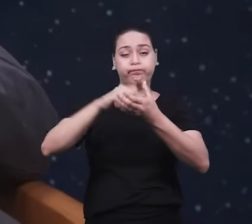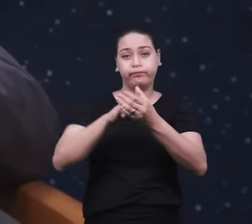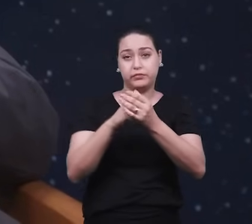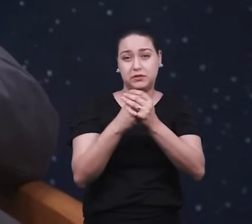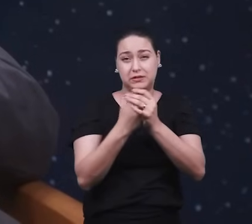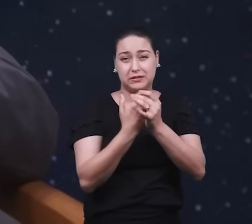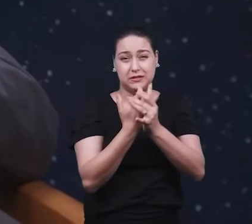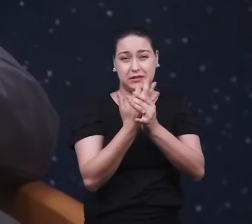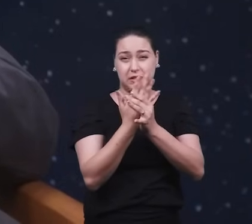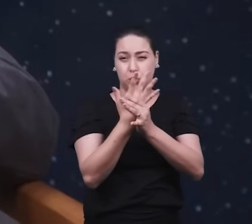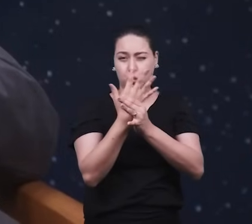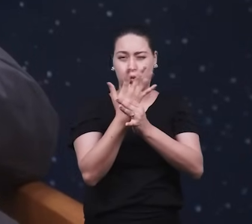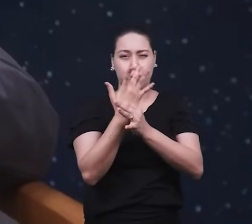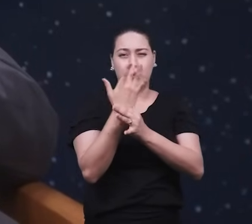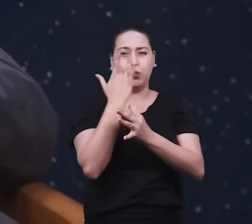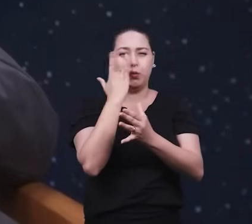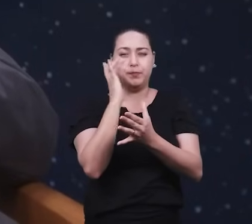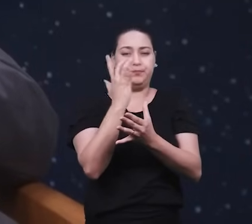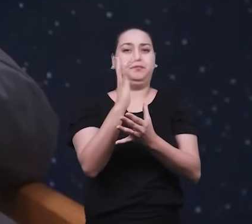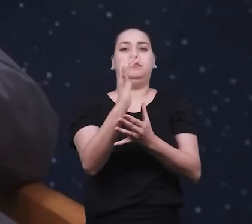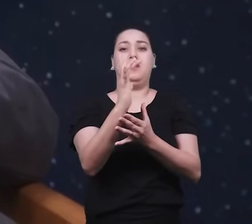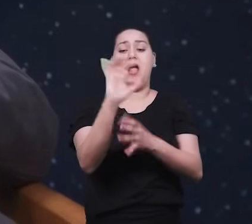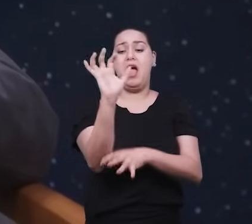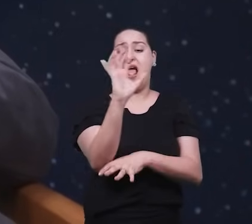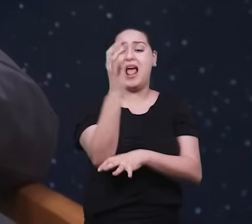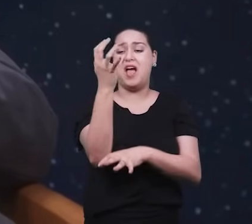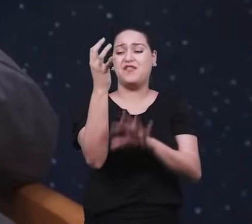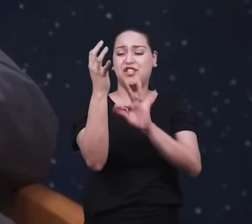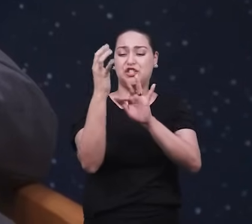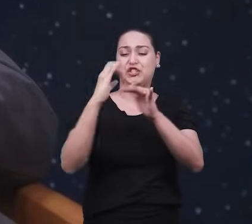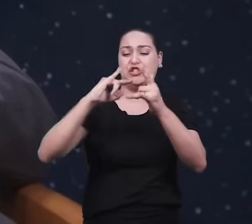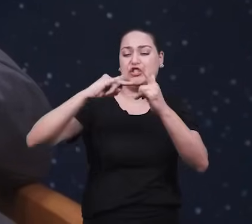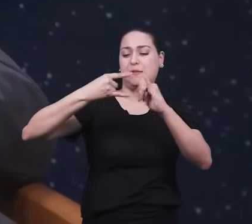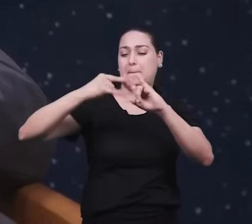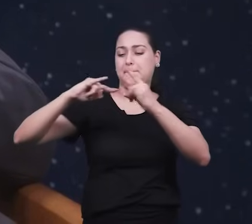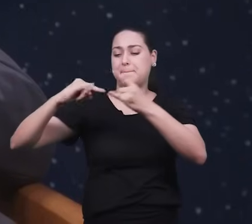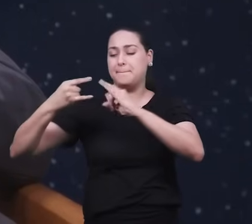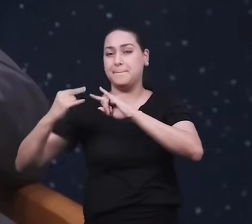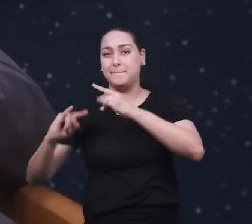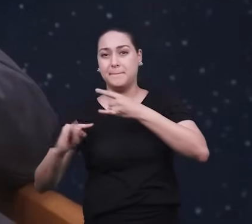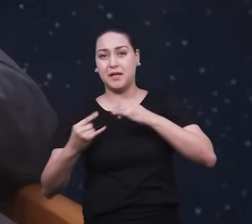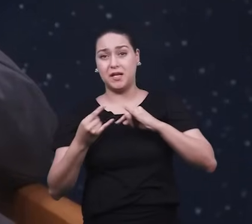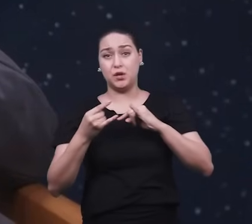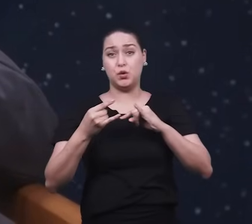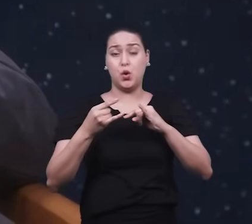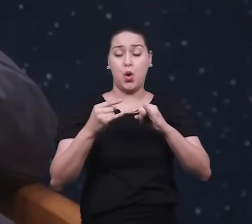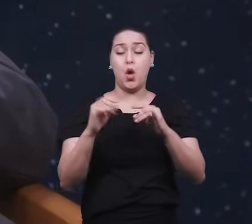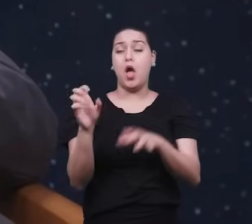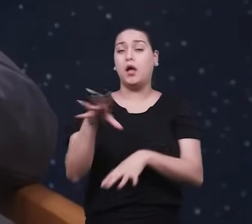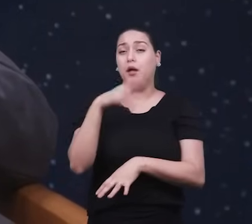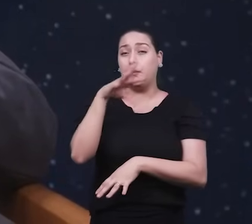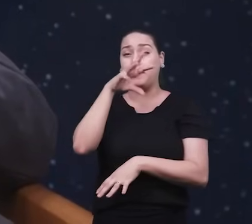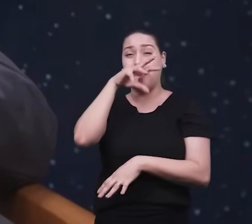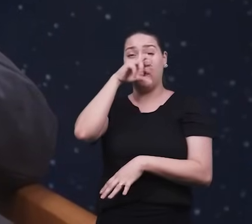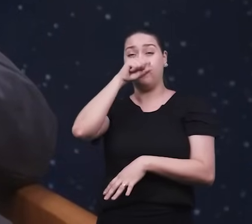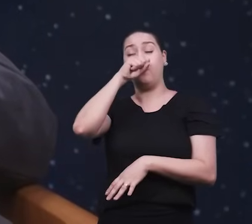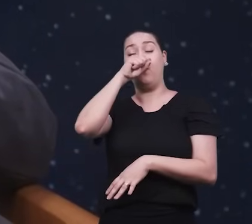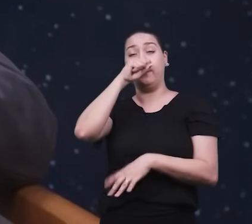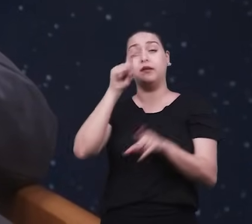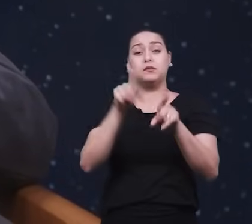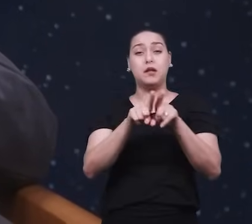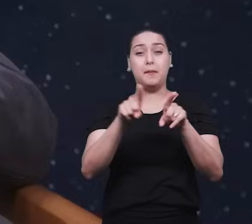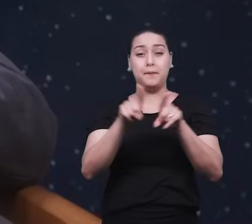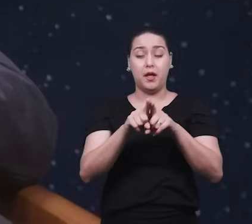era uma árvore que tinha muitos espinhos, para você extrair, e usada como perfume, usada às vezes